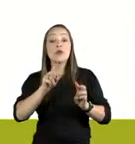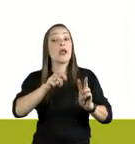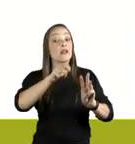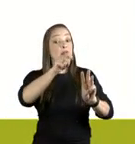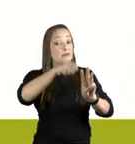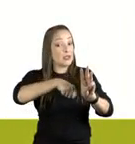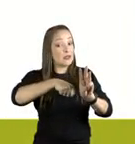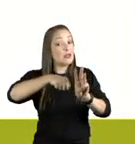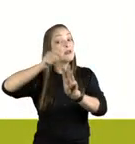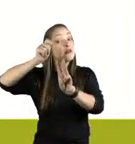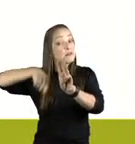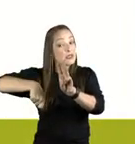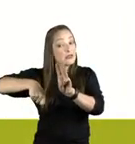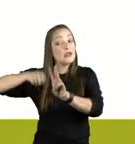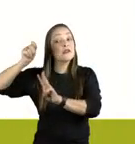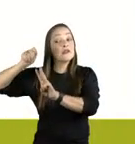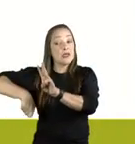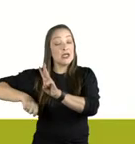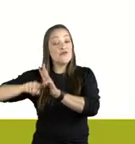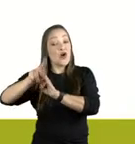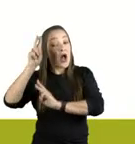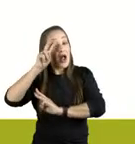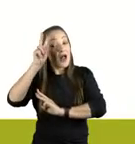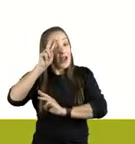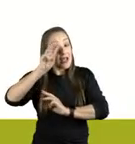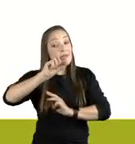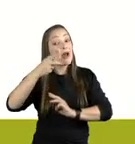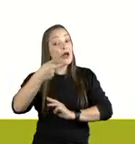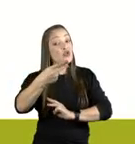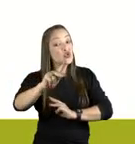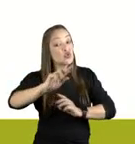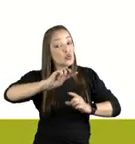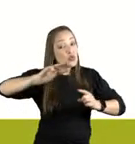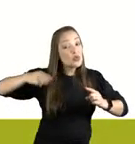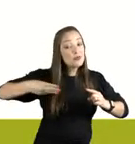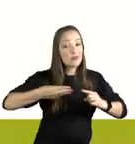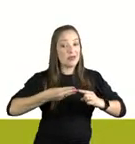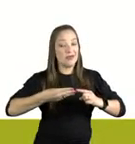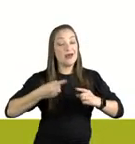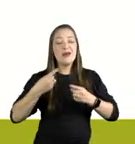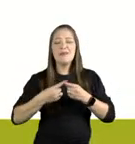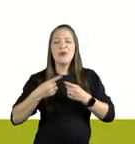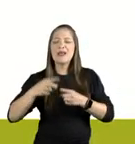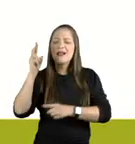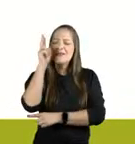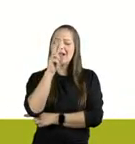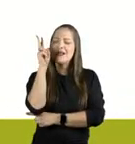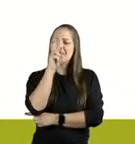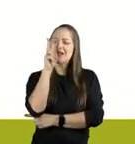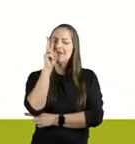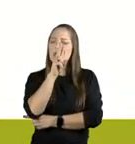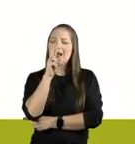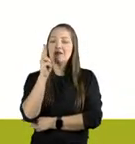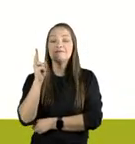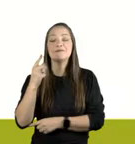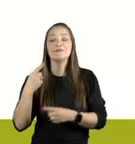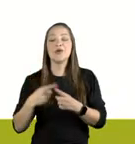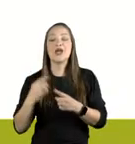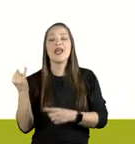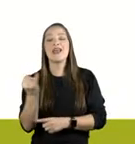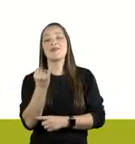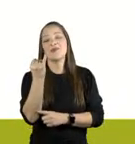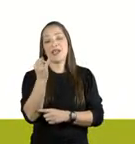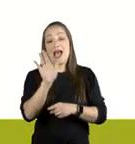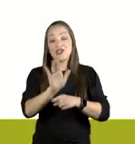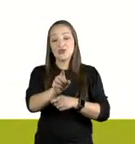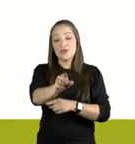essa meta. Por que relembrar? Primeiro, relembrar é importante porque te ajuda a lembrar por que